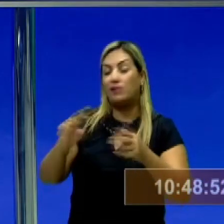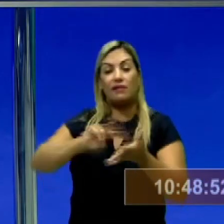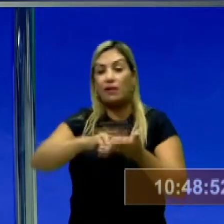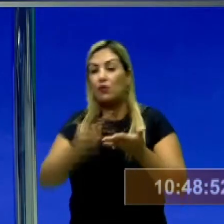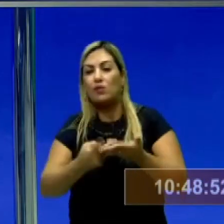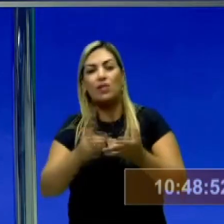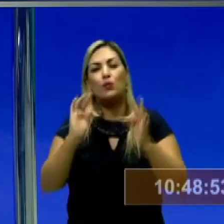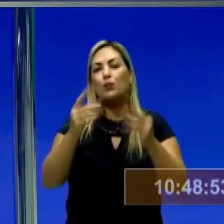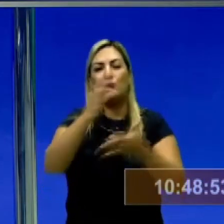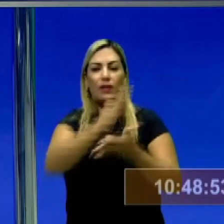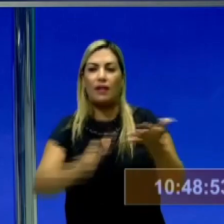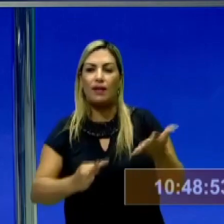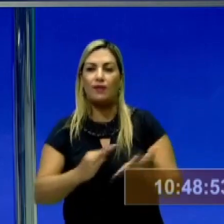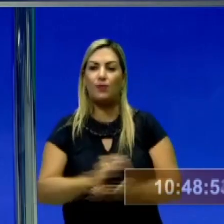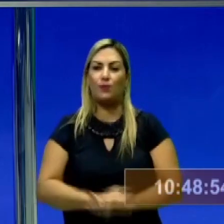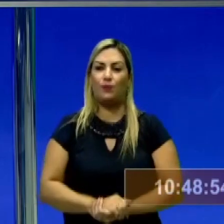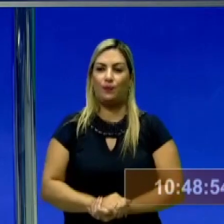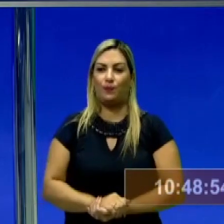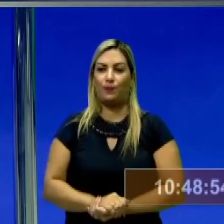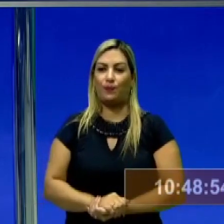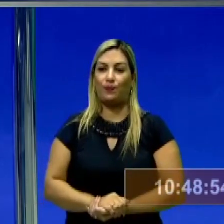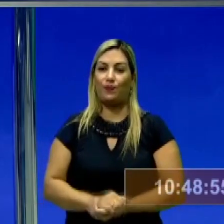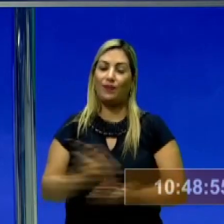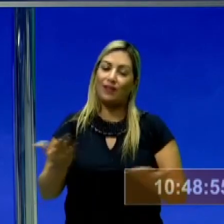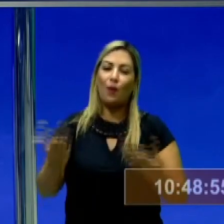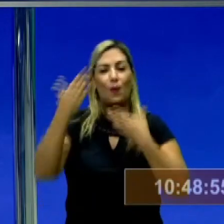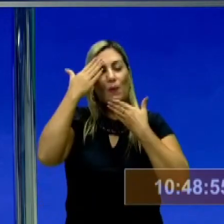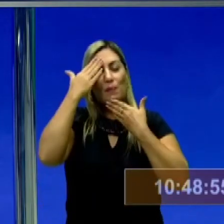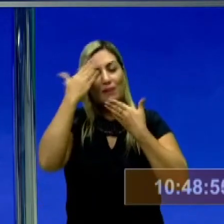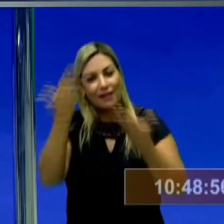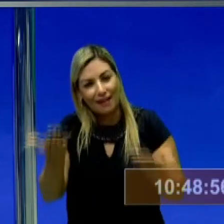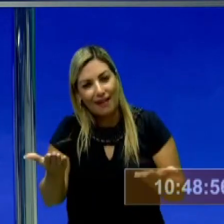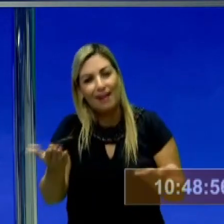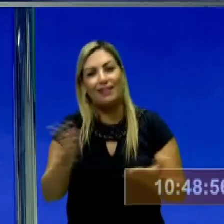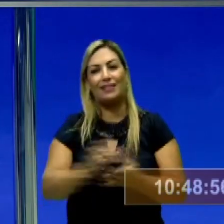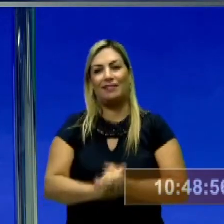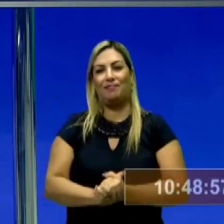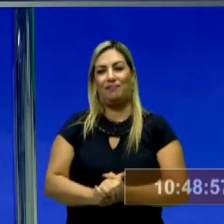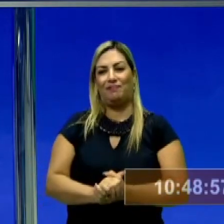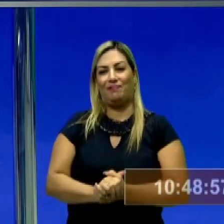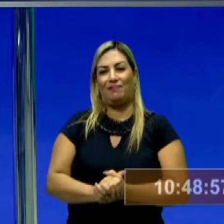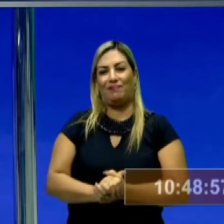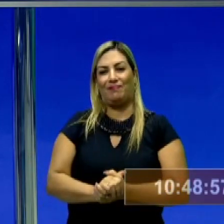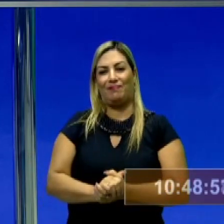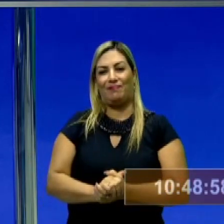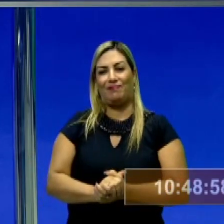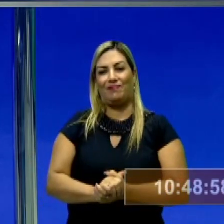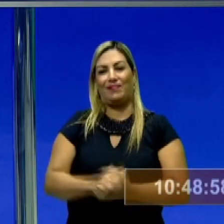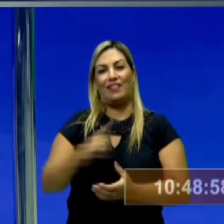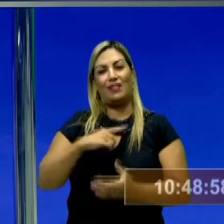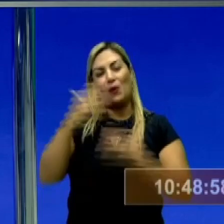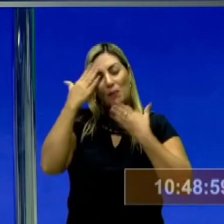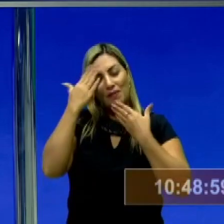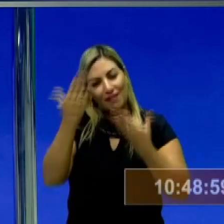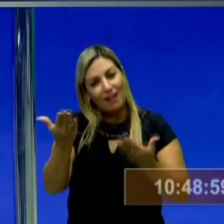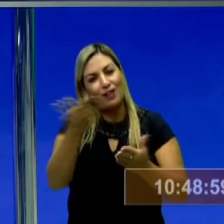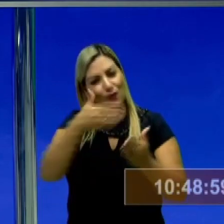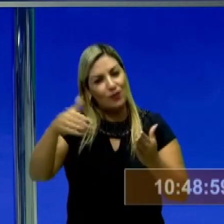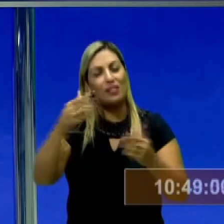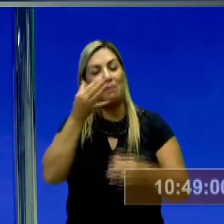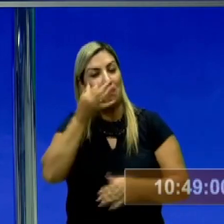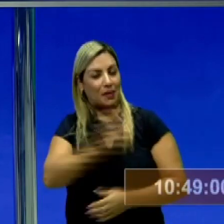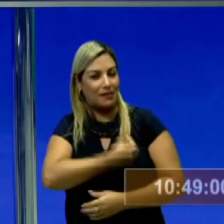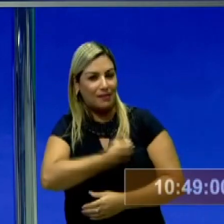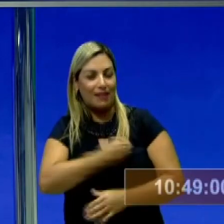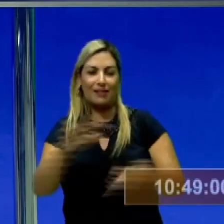traduzir o texto. Thank you very much for being here with us today. Muito obrigada pela